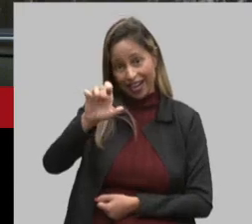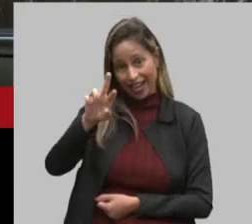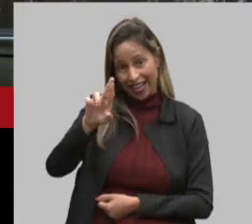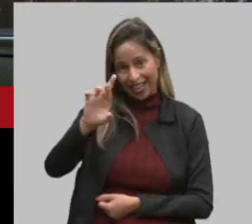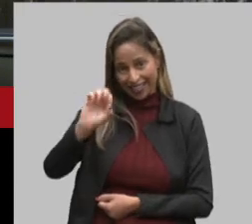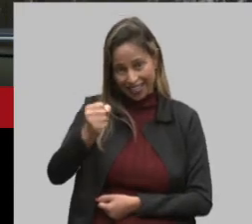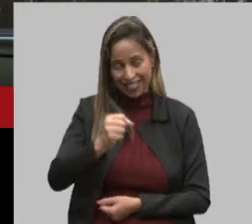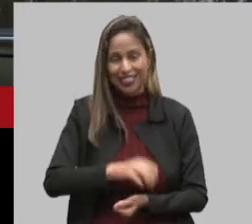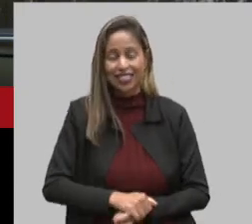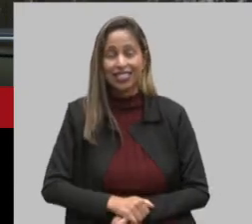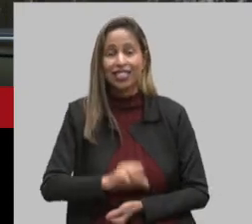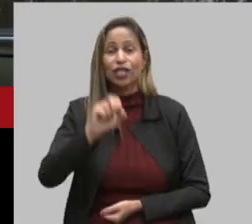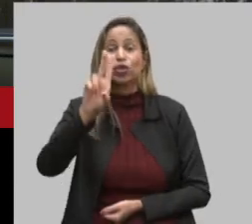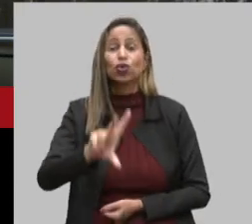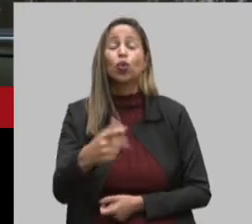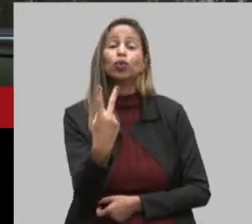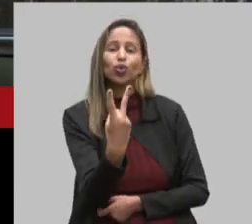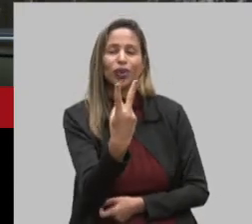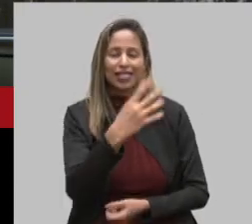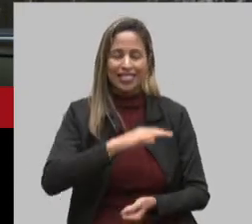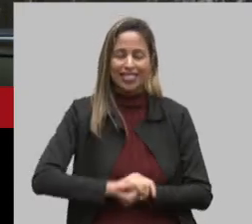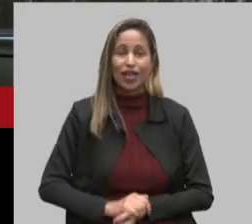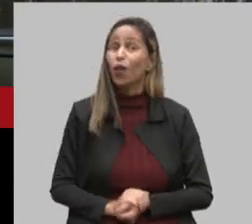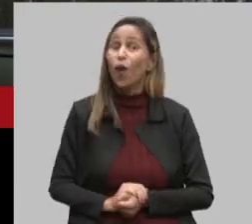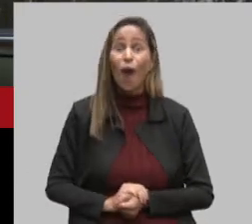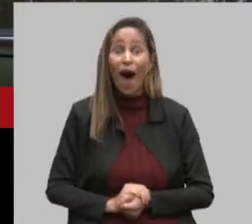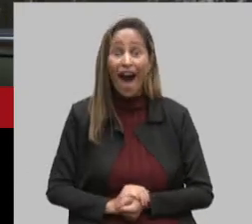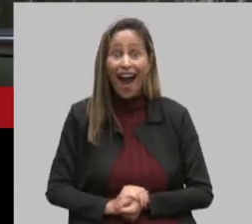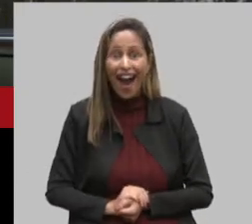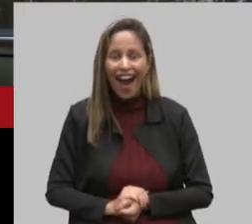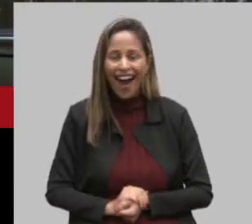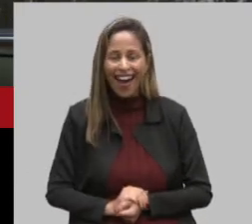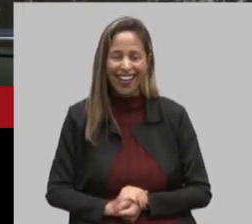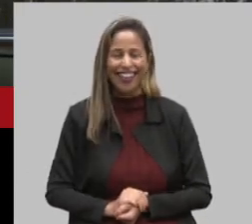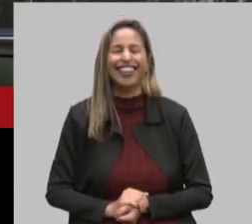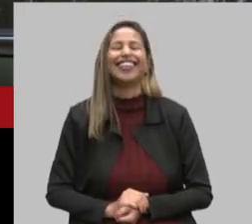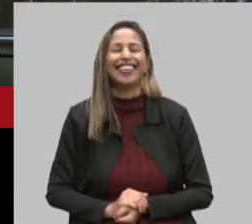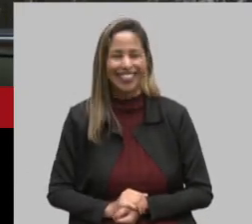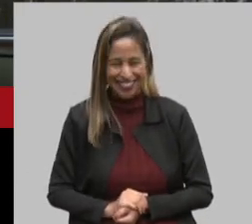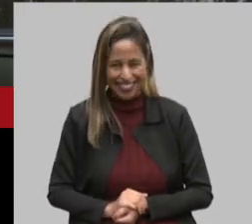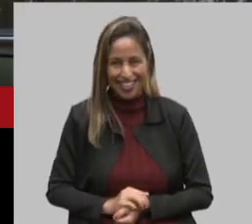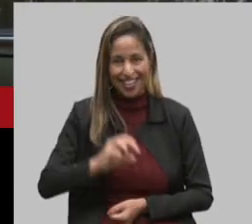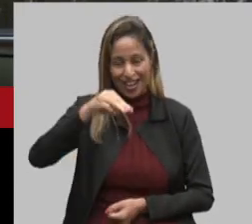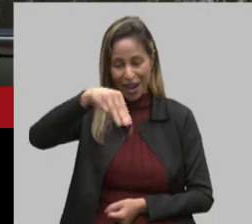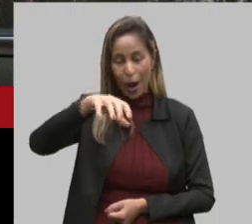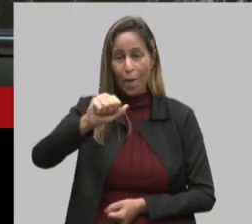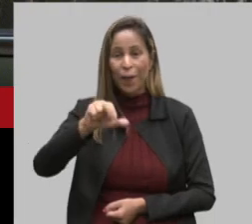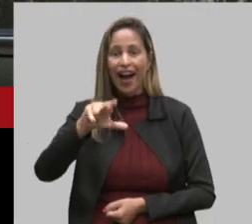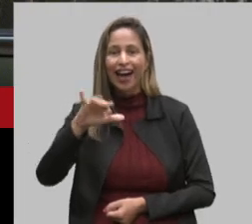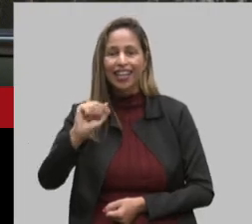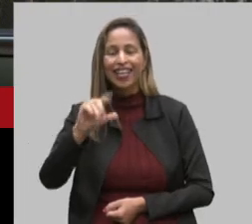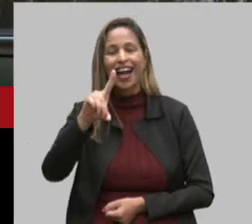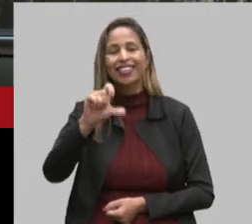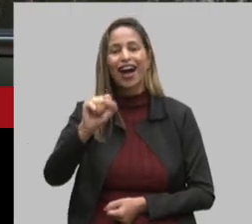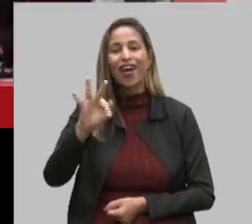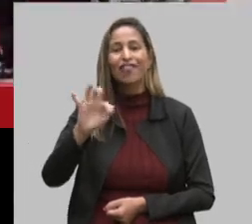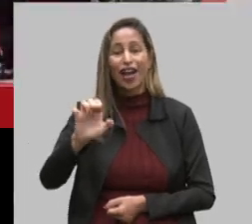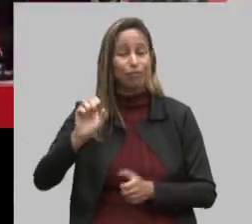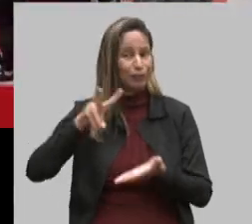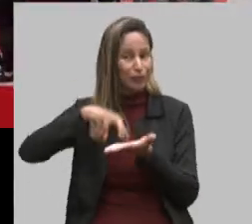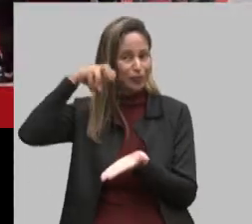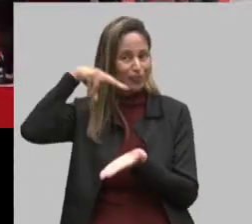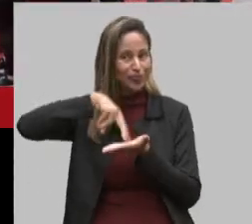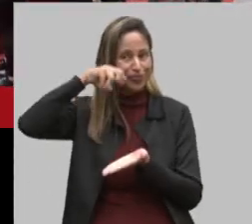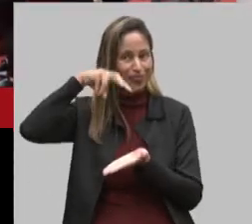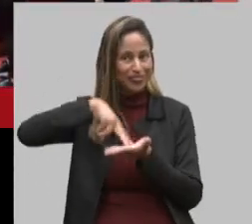pro Polo Sul do Câmara Municipal de Maria da Fé tá ficando animado